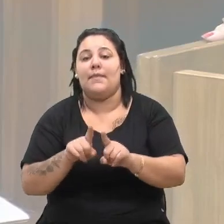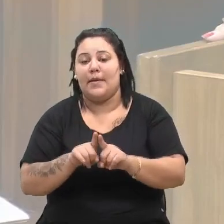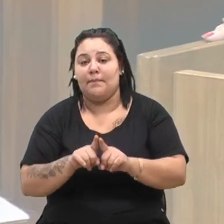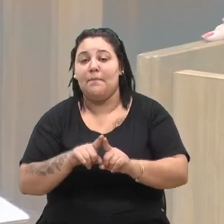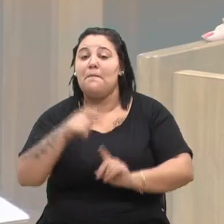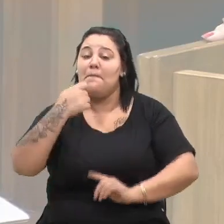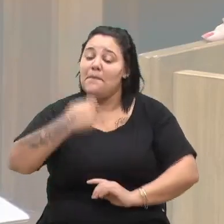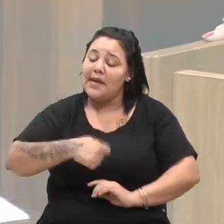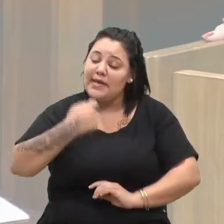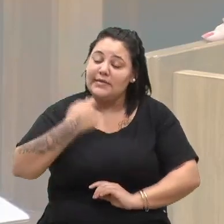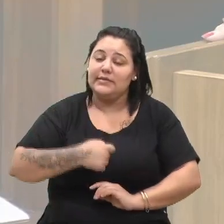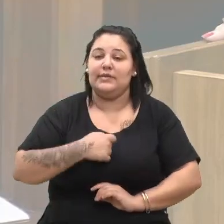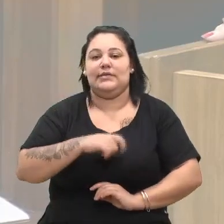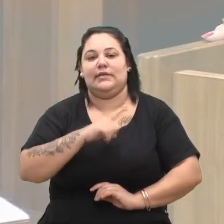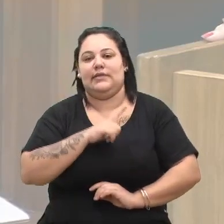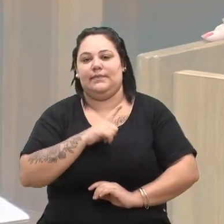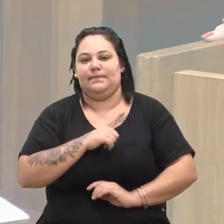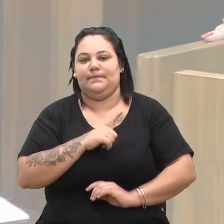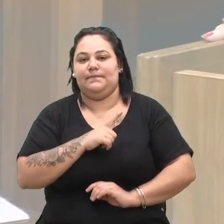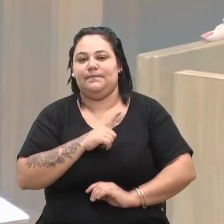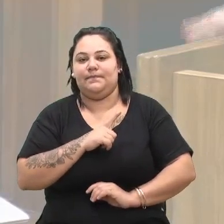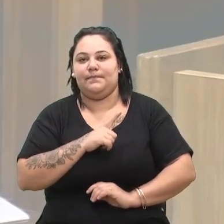haja este